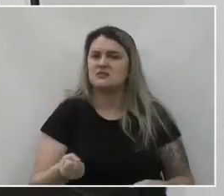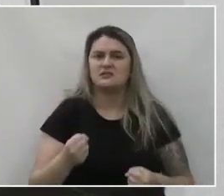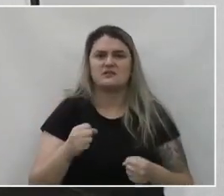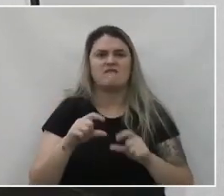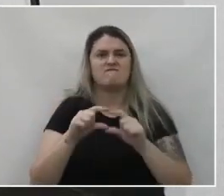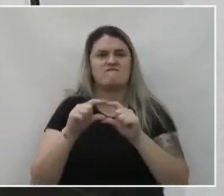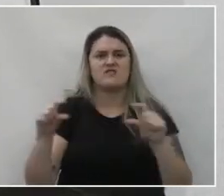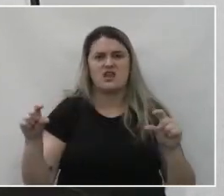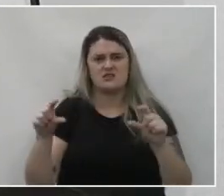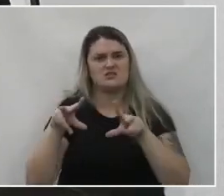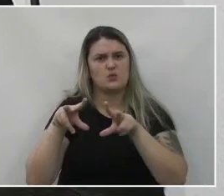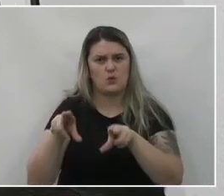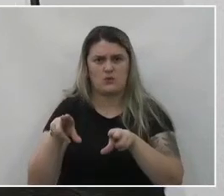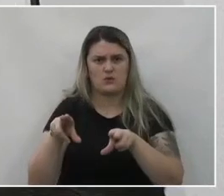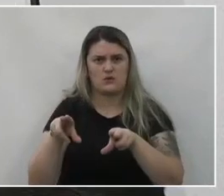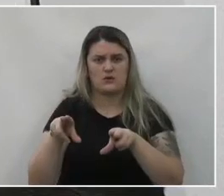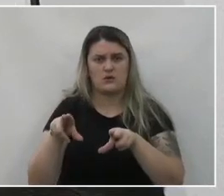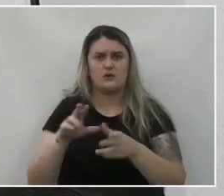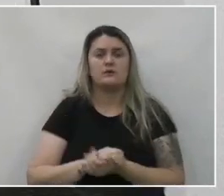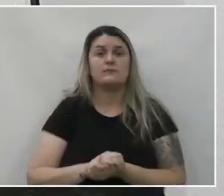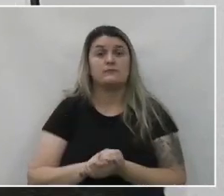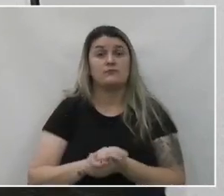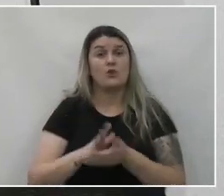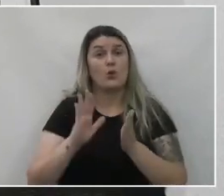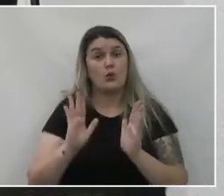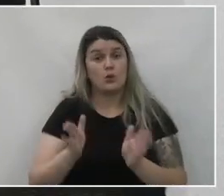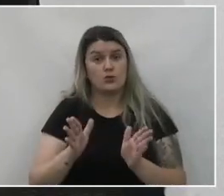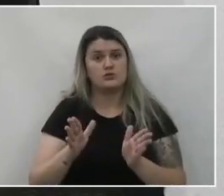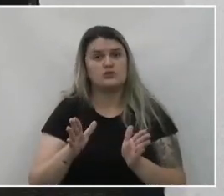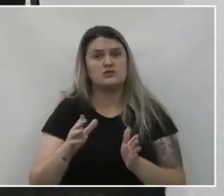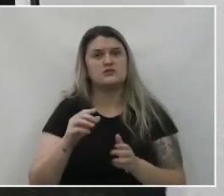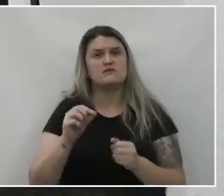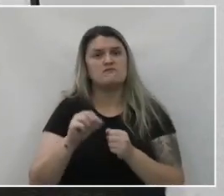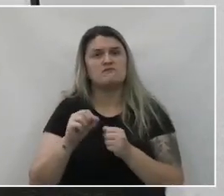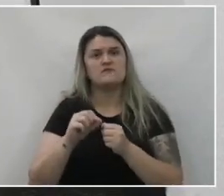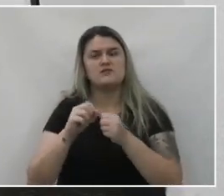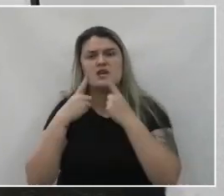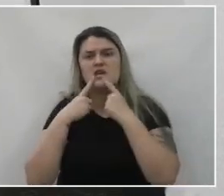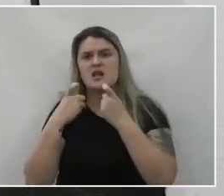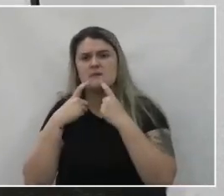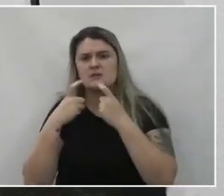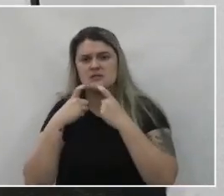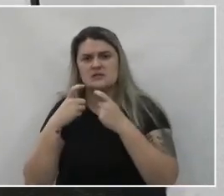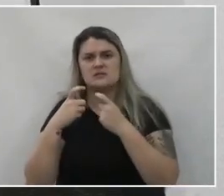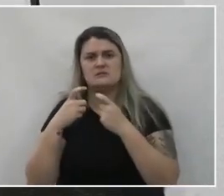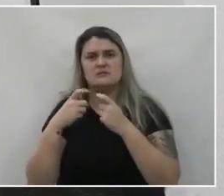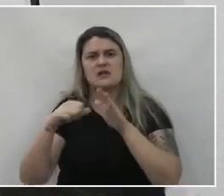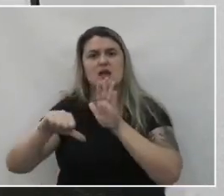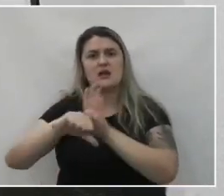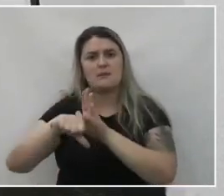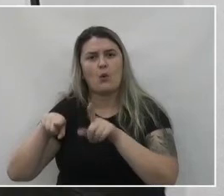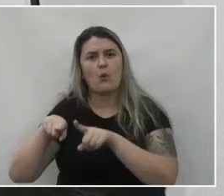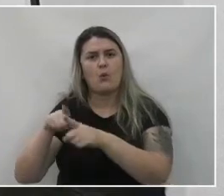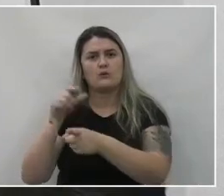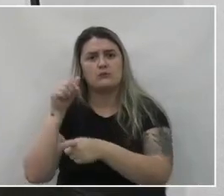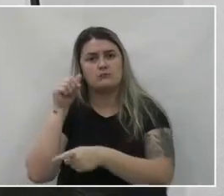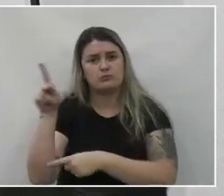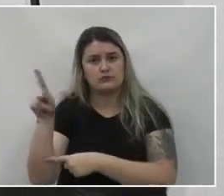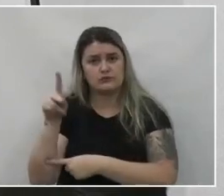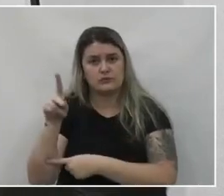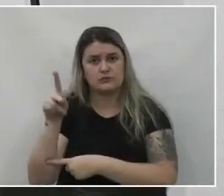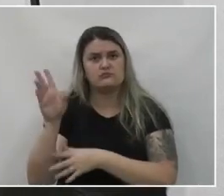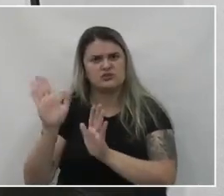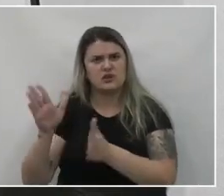frases desse tipo. Hoje foi instaurada uma queixa-crime contra o professor Ricardo. Ele